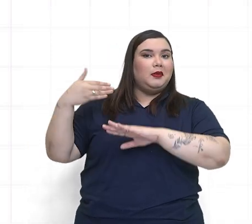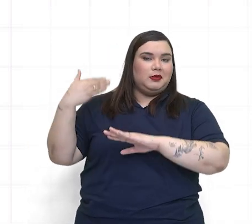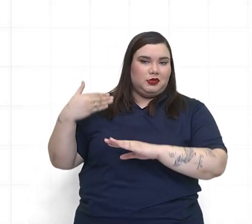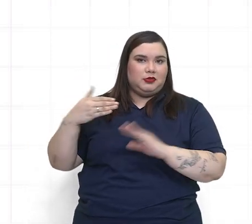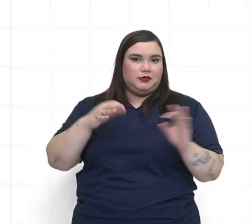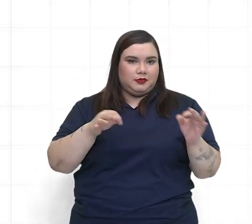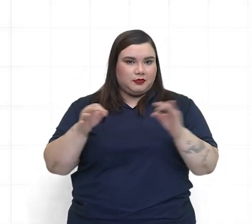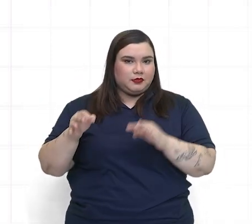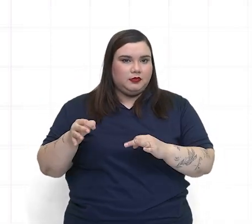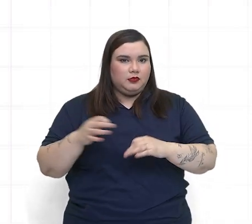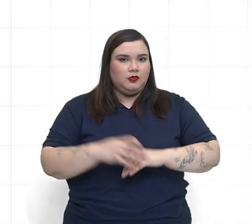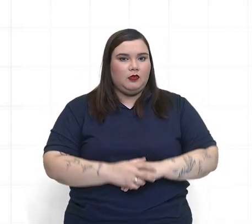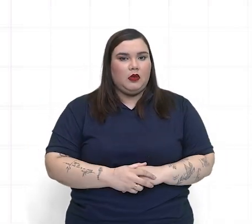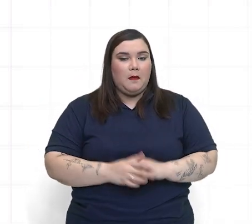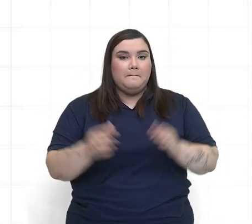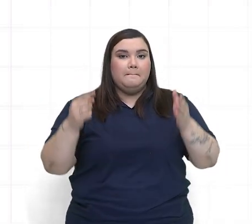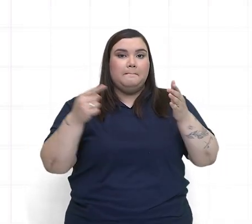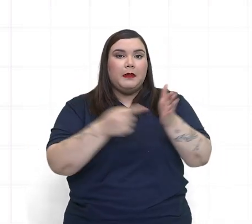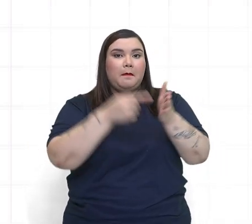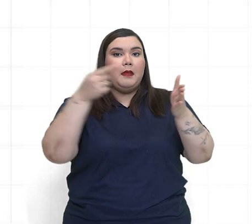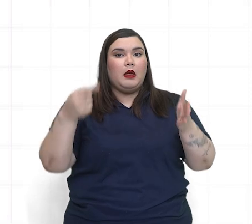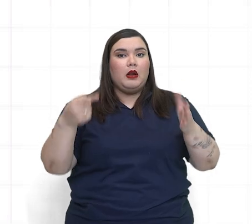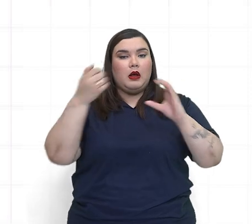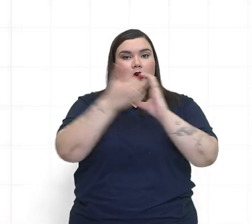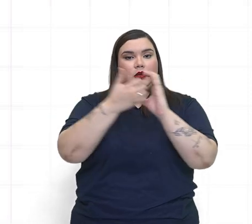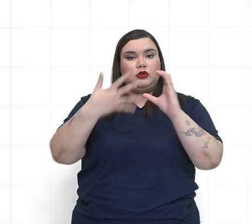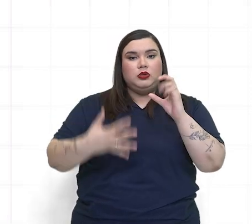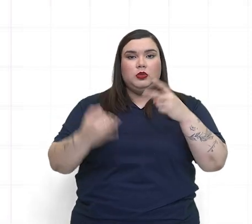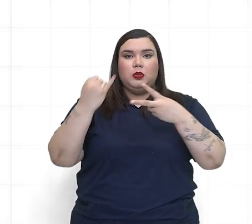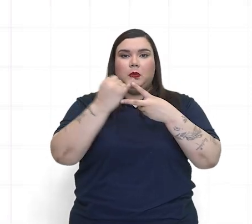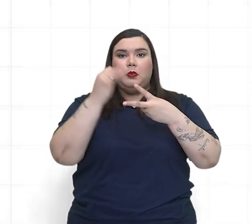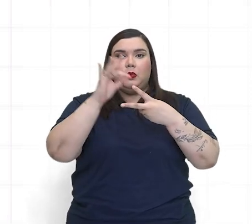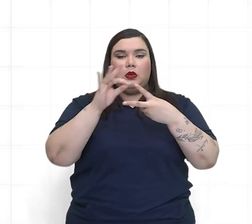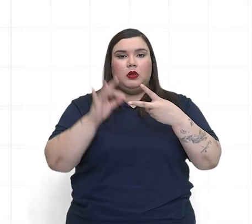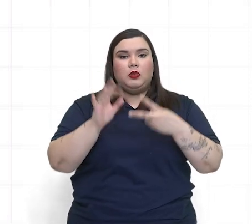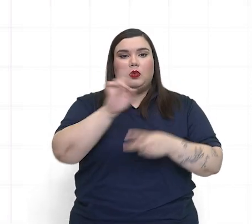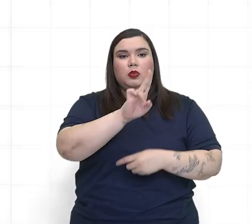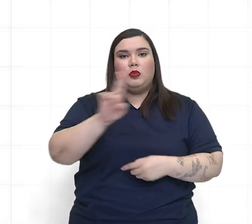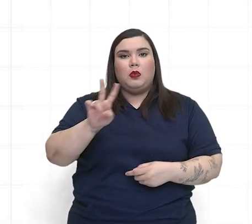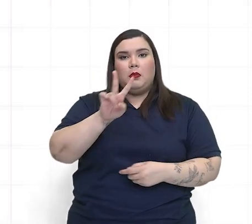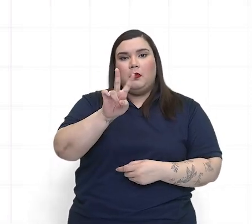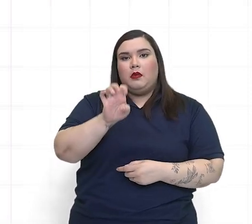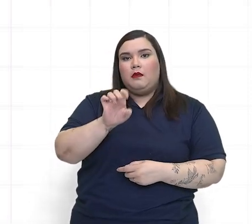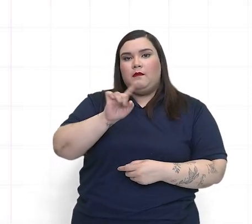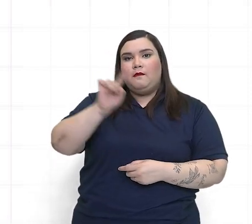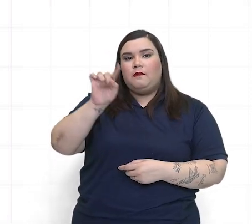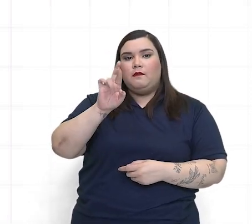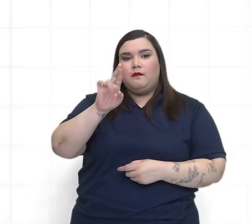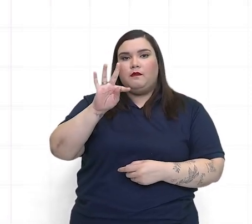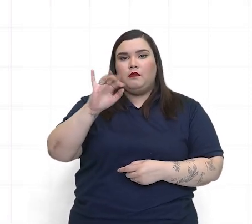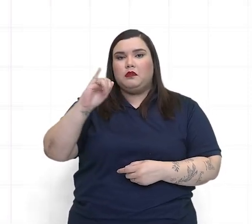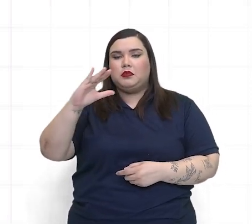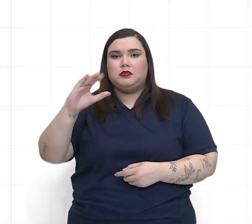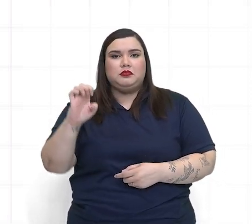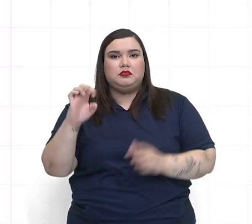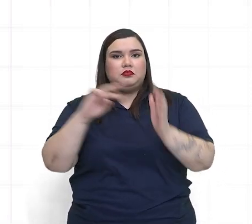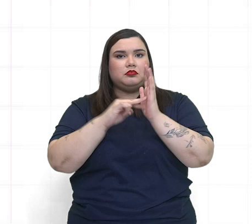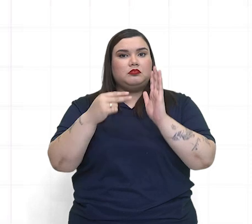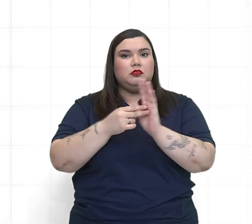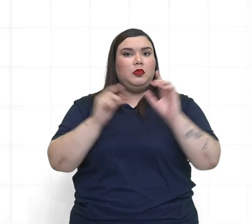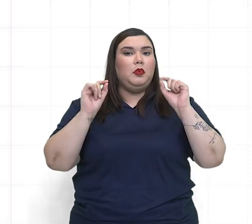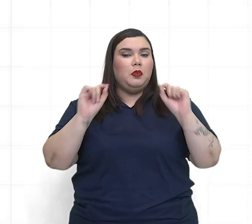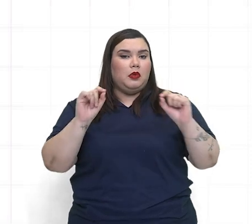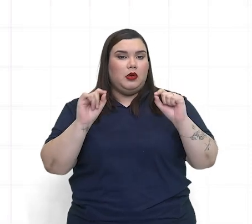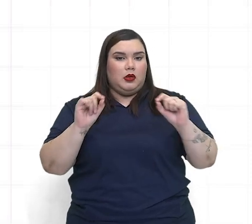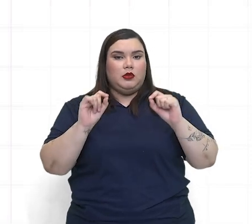aqui na cartela. Primeiro elemento que compõe um polígono, chama-se o quê? Vértice. E o que é um